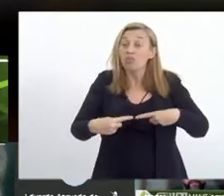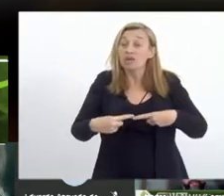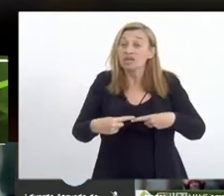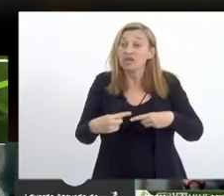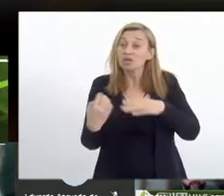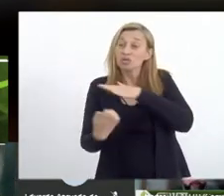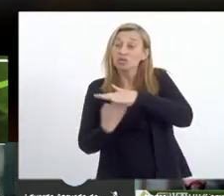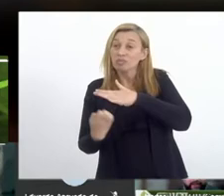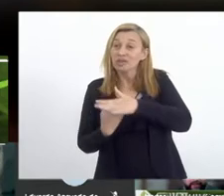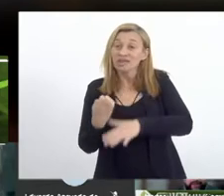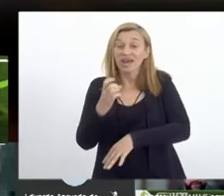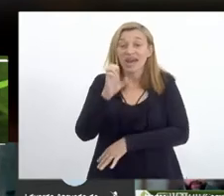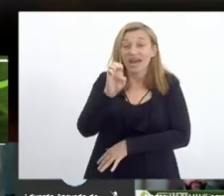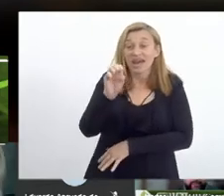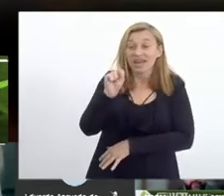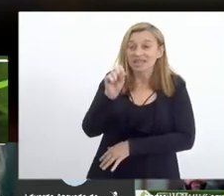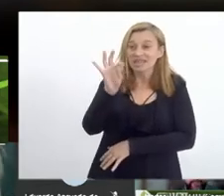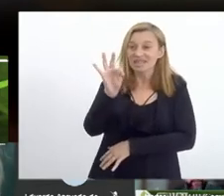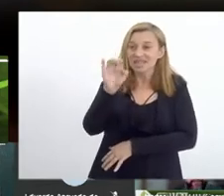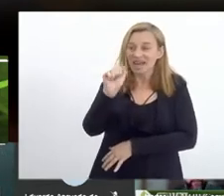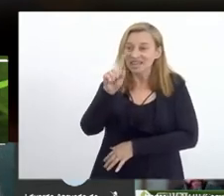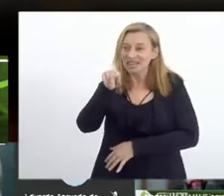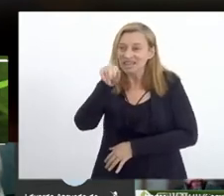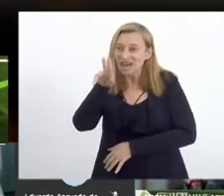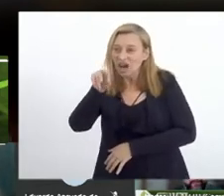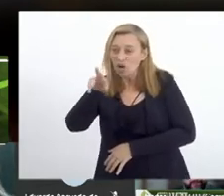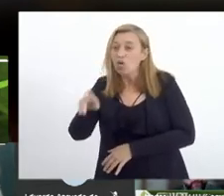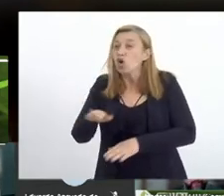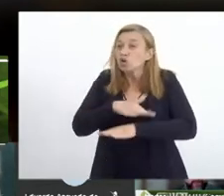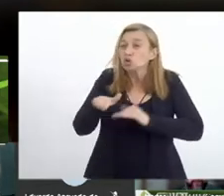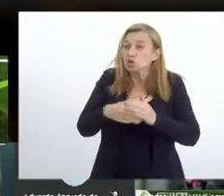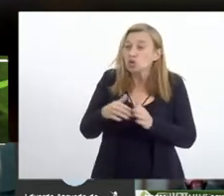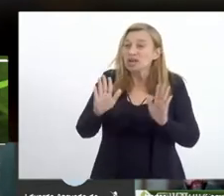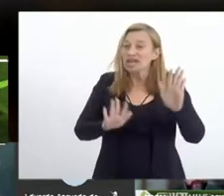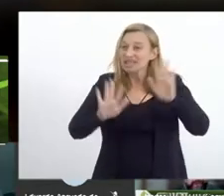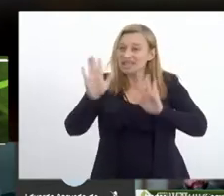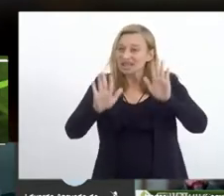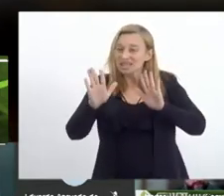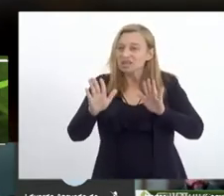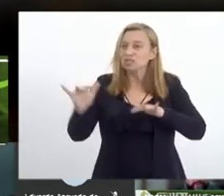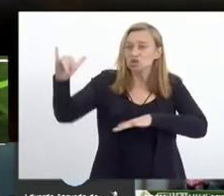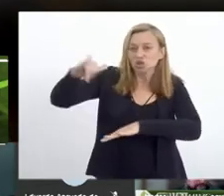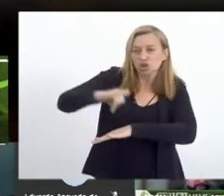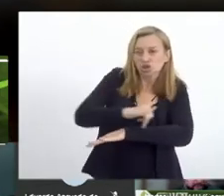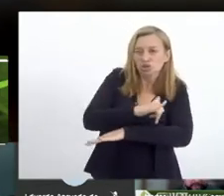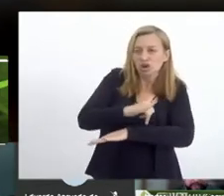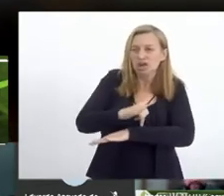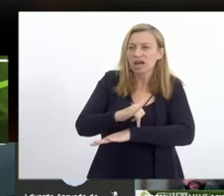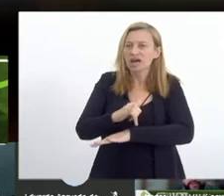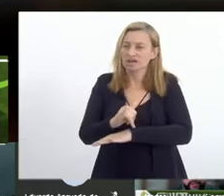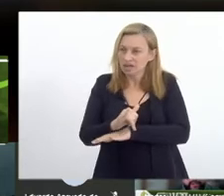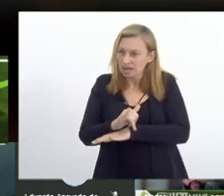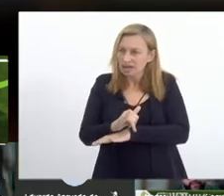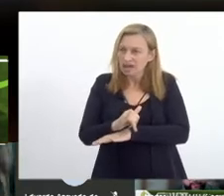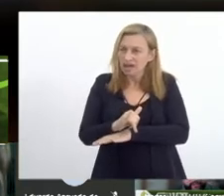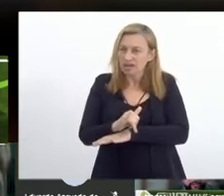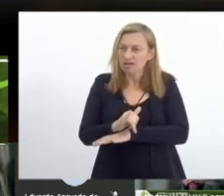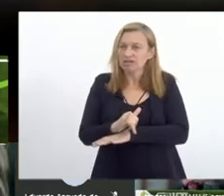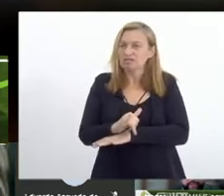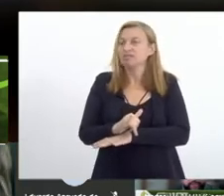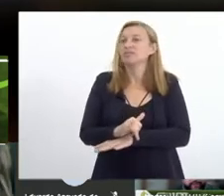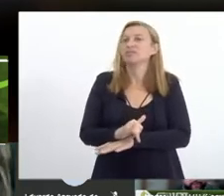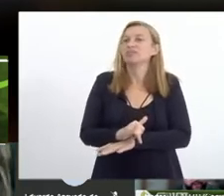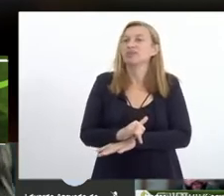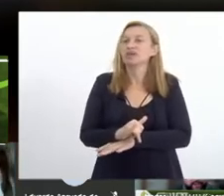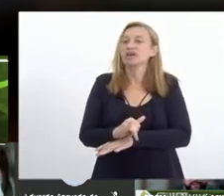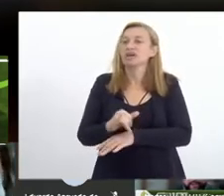empresa estatal. Então, toda a licitação que existe para transporte aéreo de passageiros para plataformas